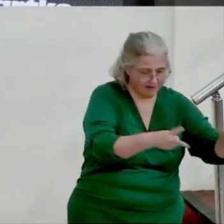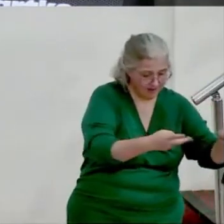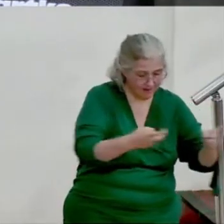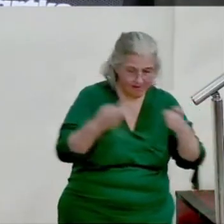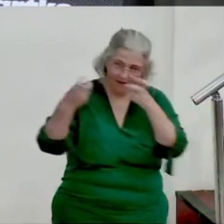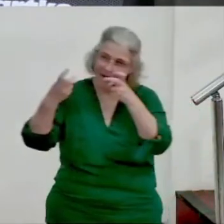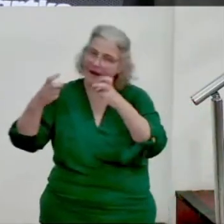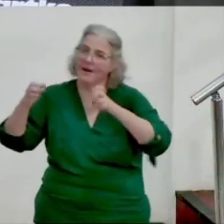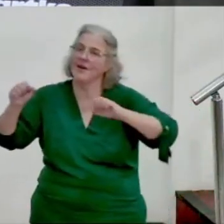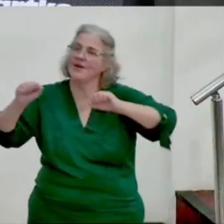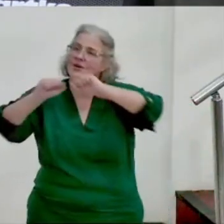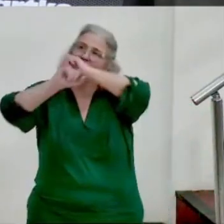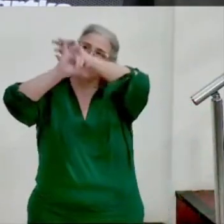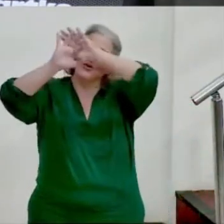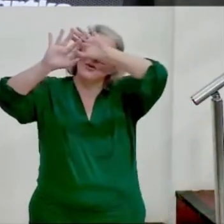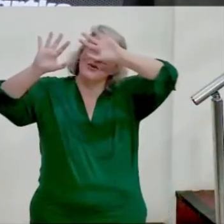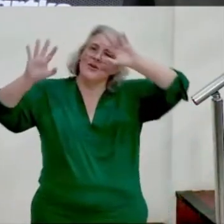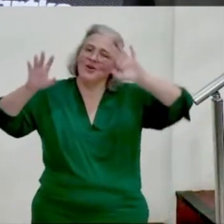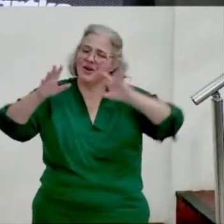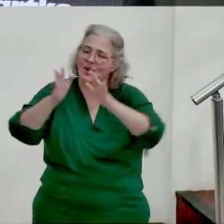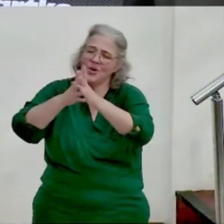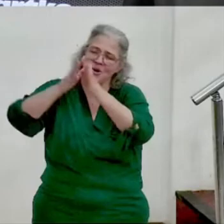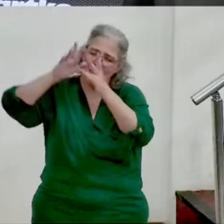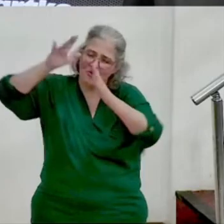pelo resplendor do seu amanhecer.